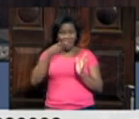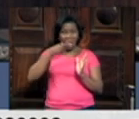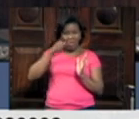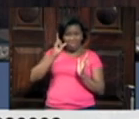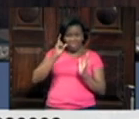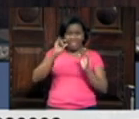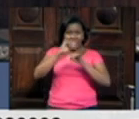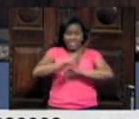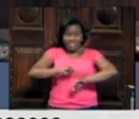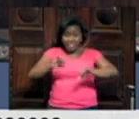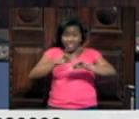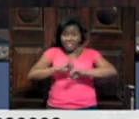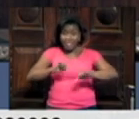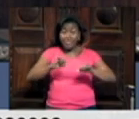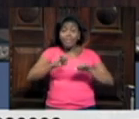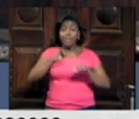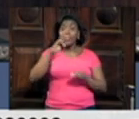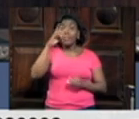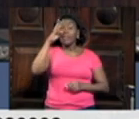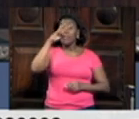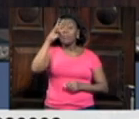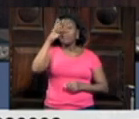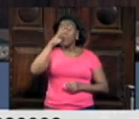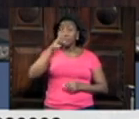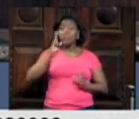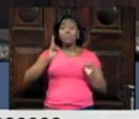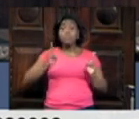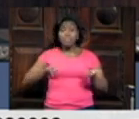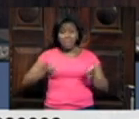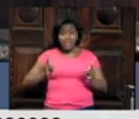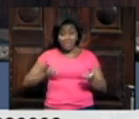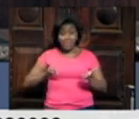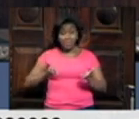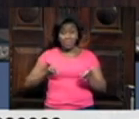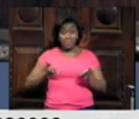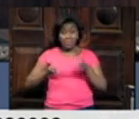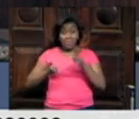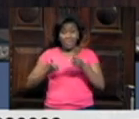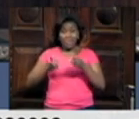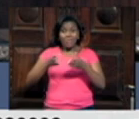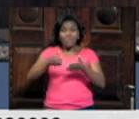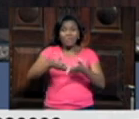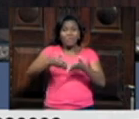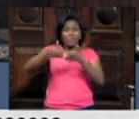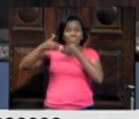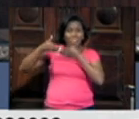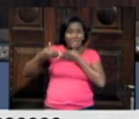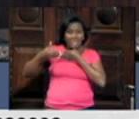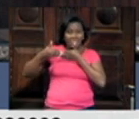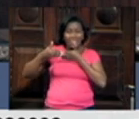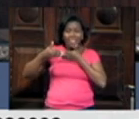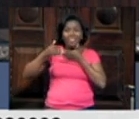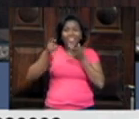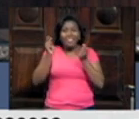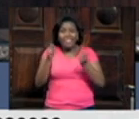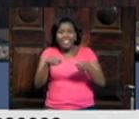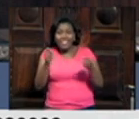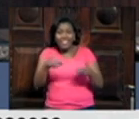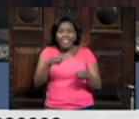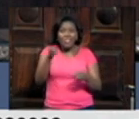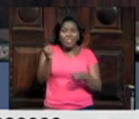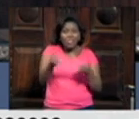né? Lembrando que até mesmo a suspensão da possibilidade de